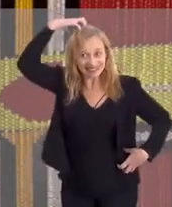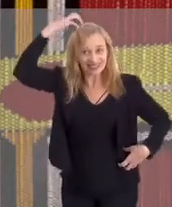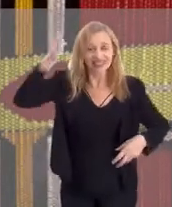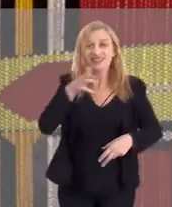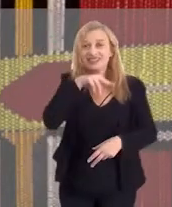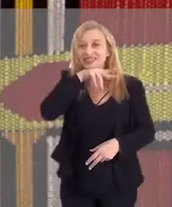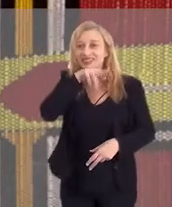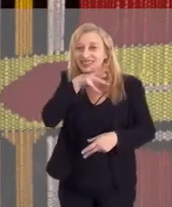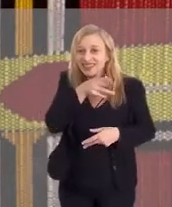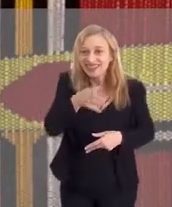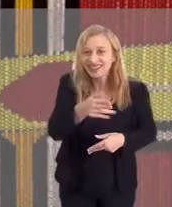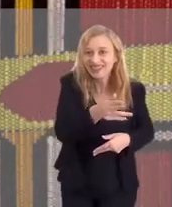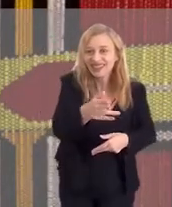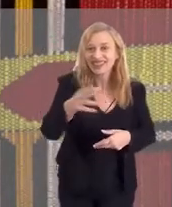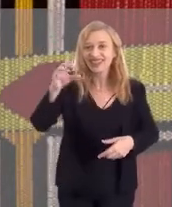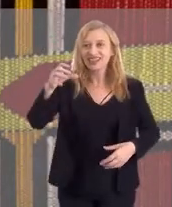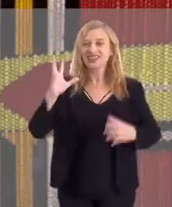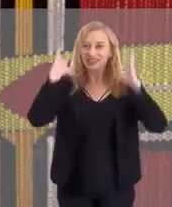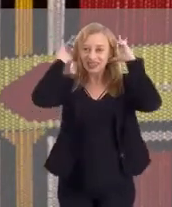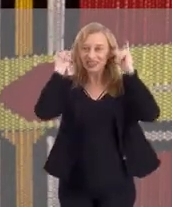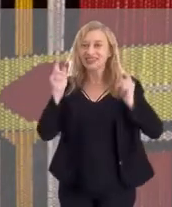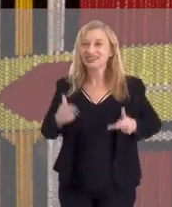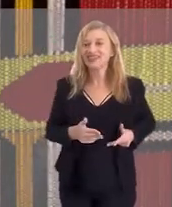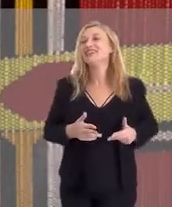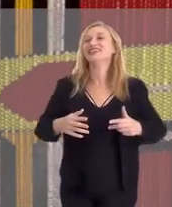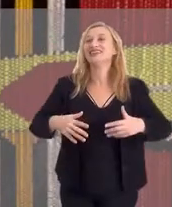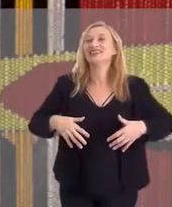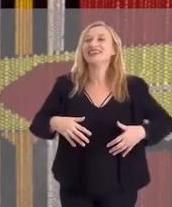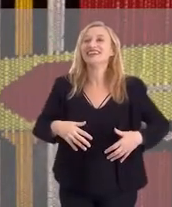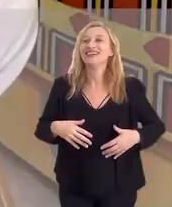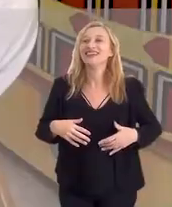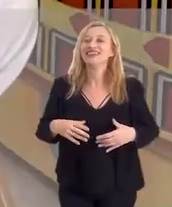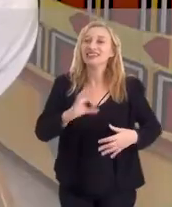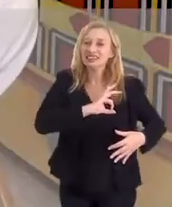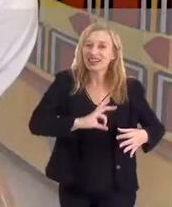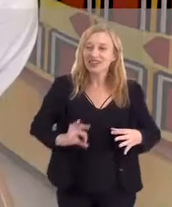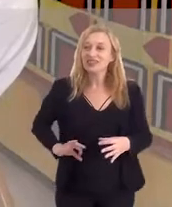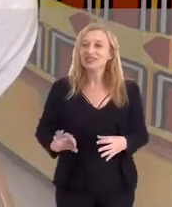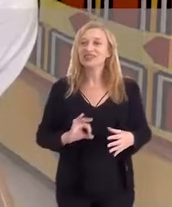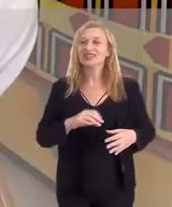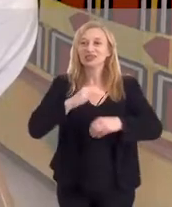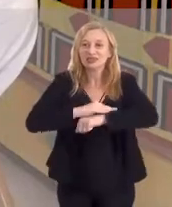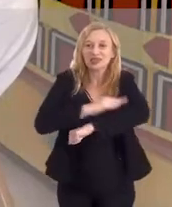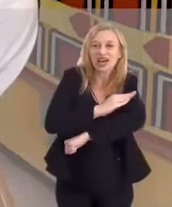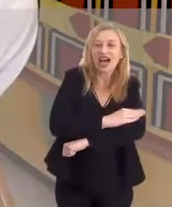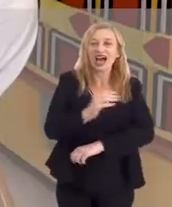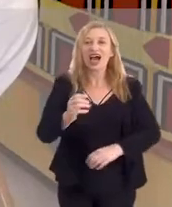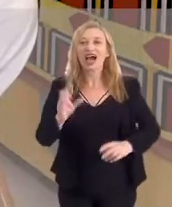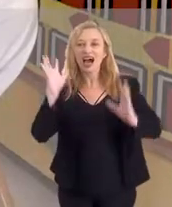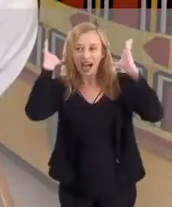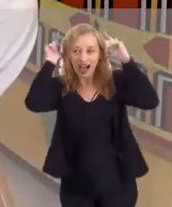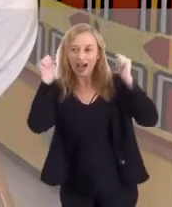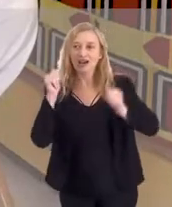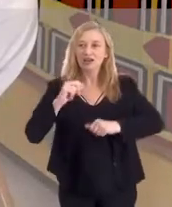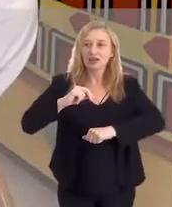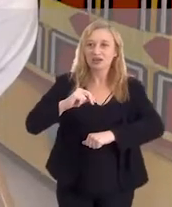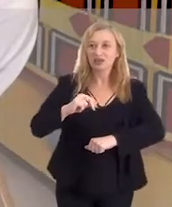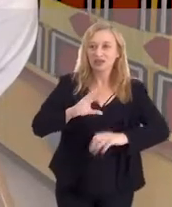tem clã da cobra, clã da onça, clã do sapo. A onça é a principal?